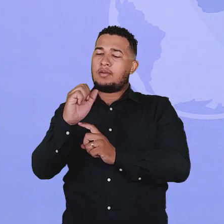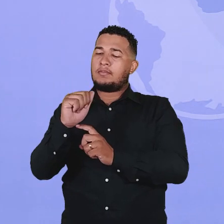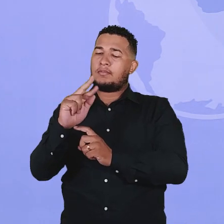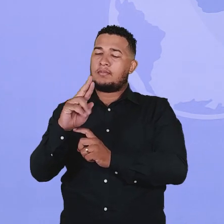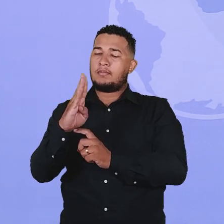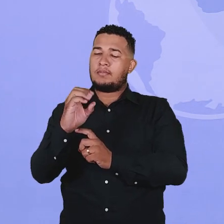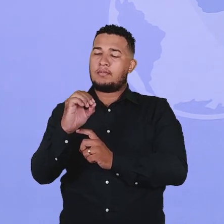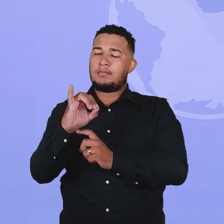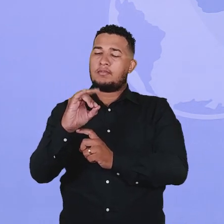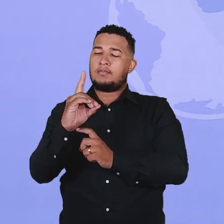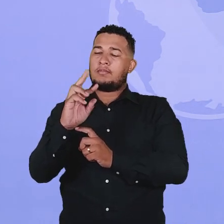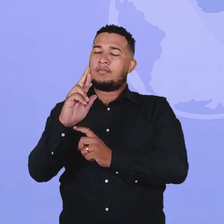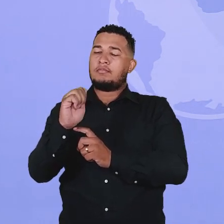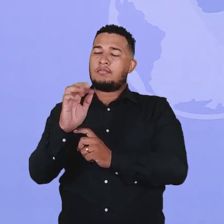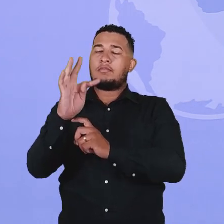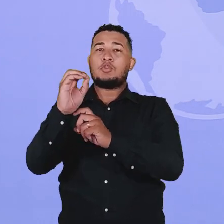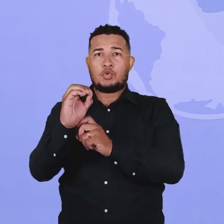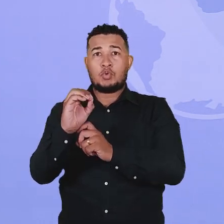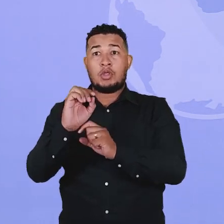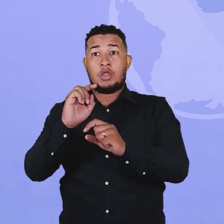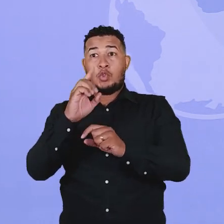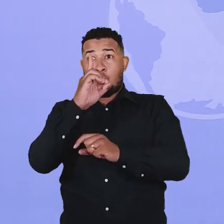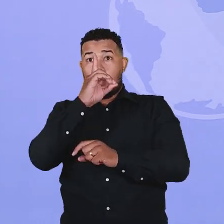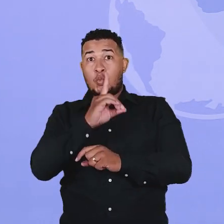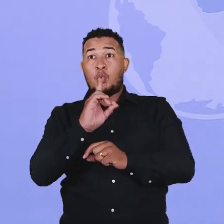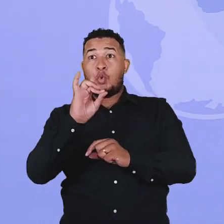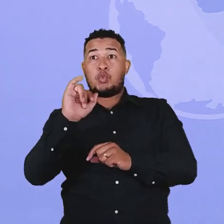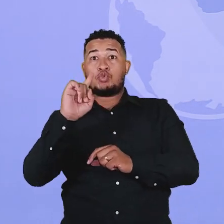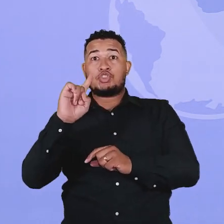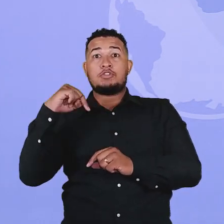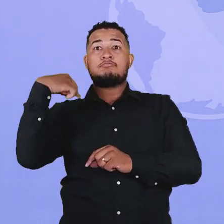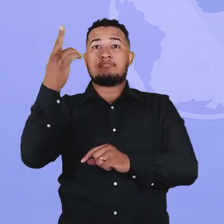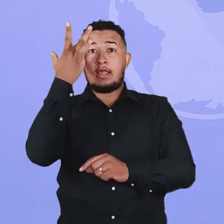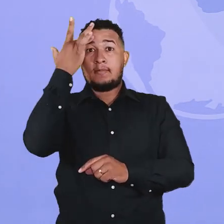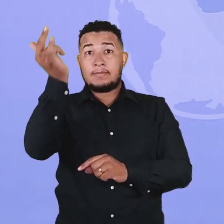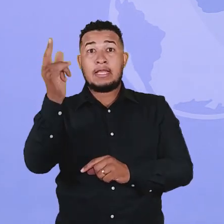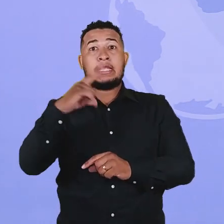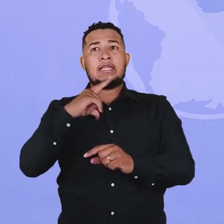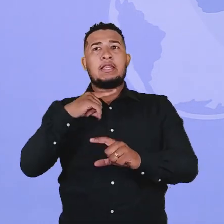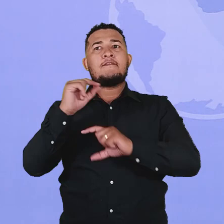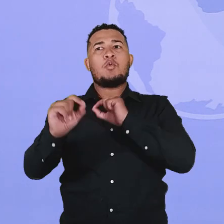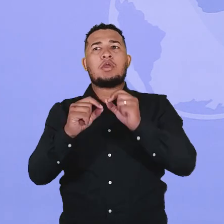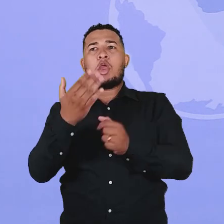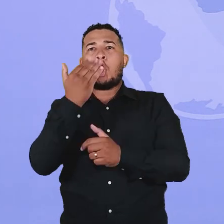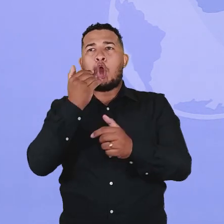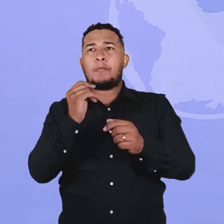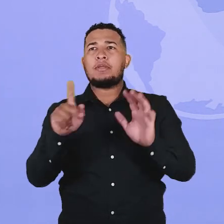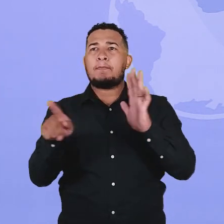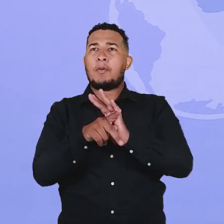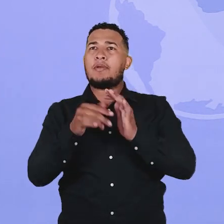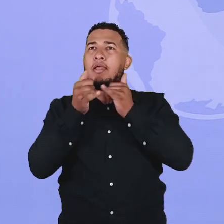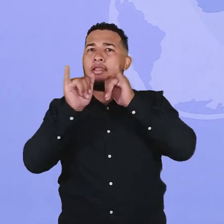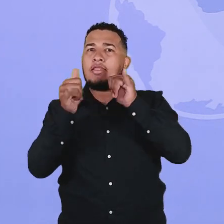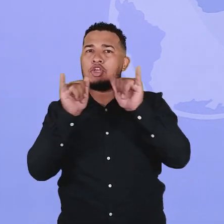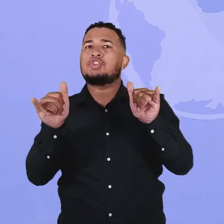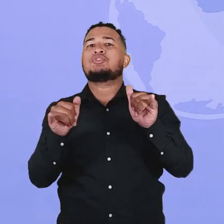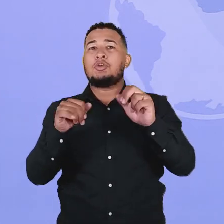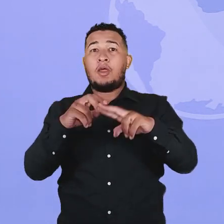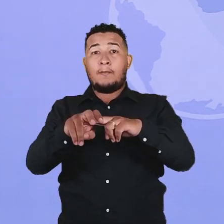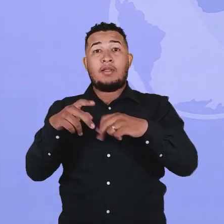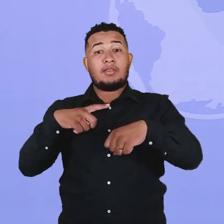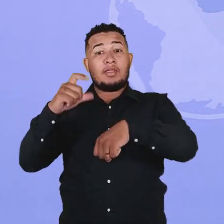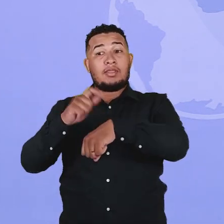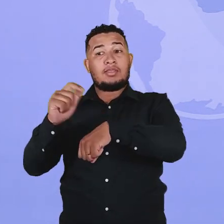boa de carboidrato. No dia seguinte, a gente tinha uma alimentação mais balanceada, os nutrientes necessários para gerar energia, tinha que ter